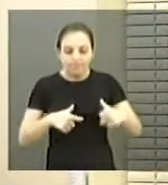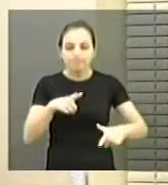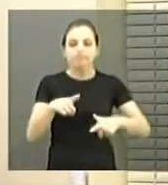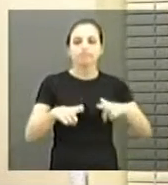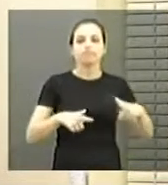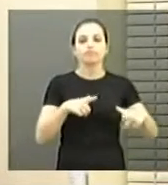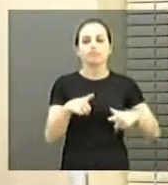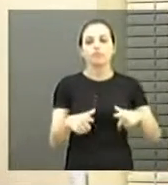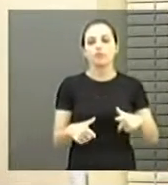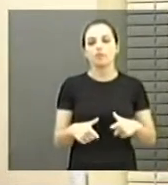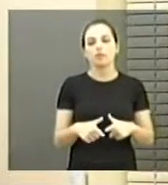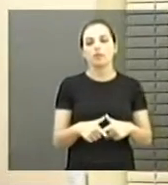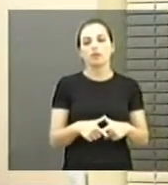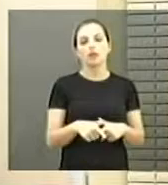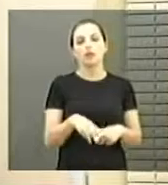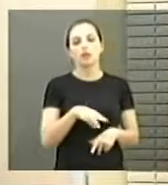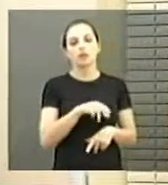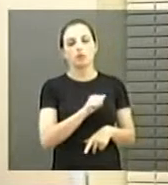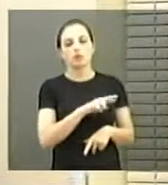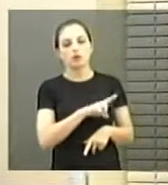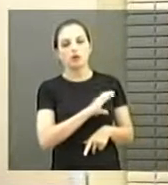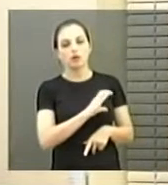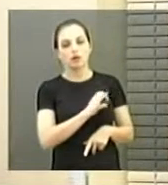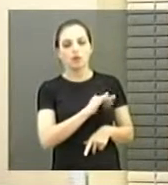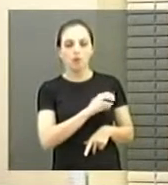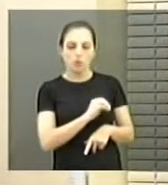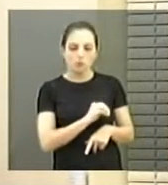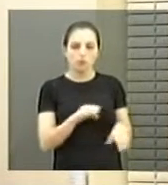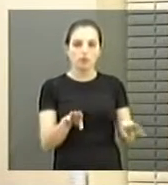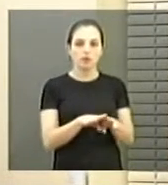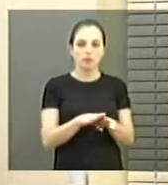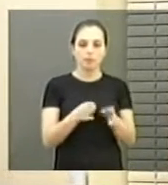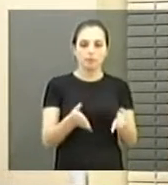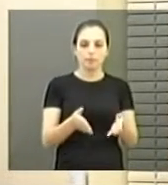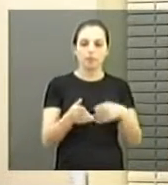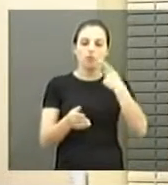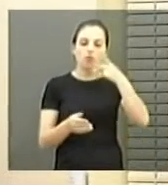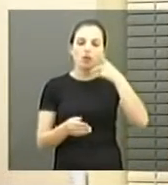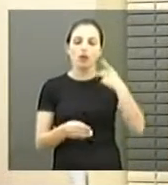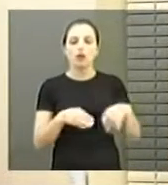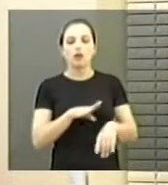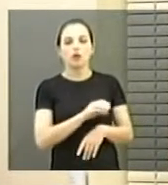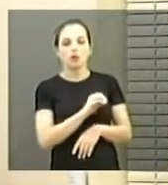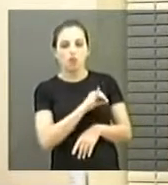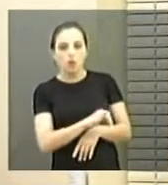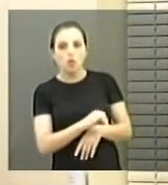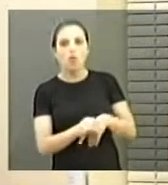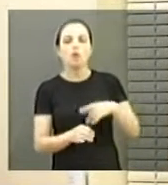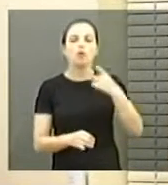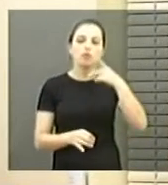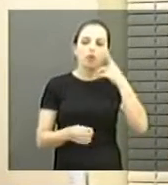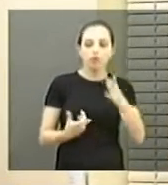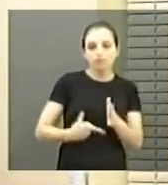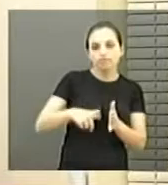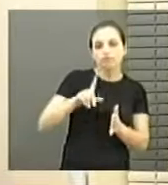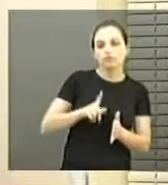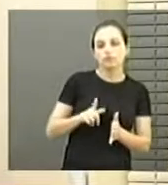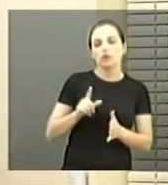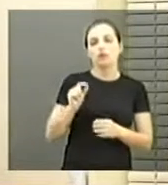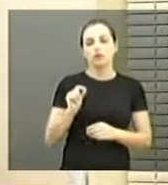nome do Márcio Servino. Quero falar sobre o que o vereador Aloysio Braz colocou aqui, me